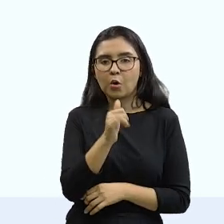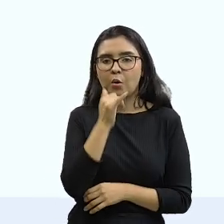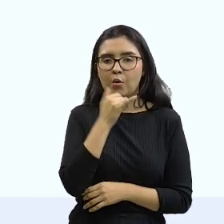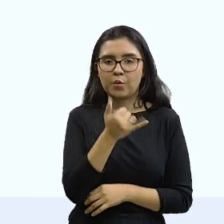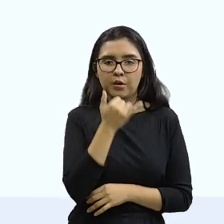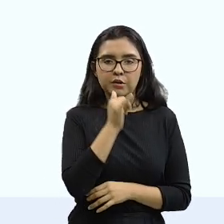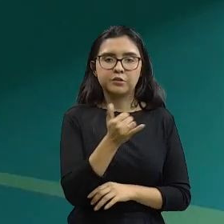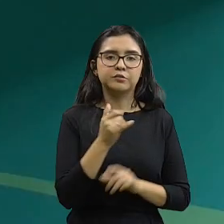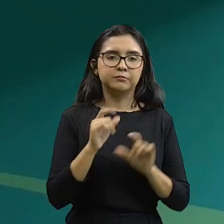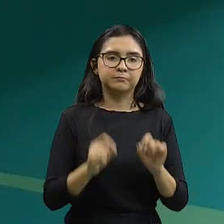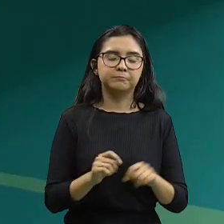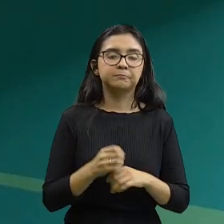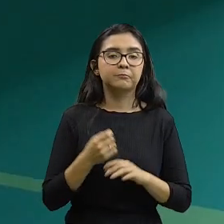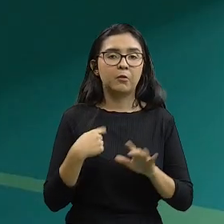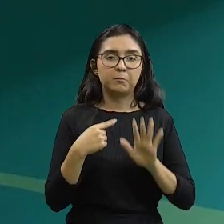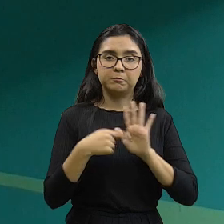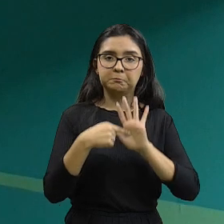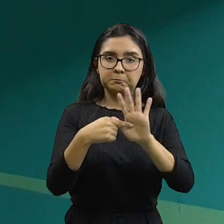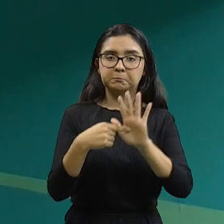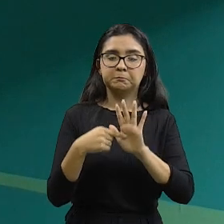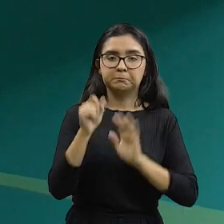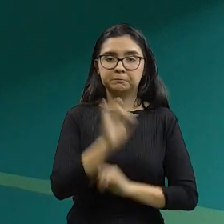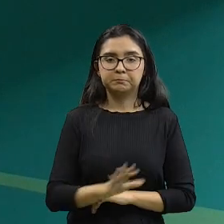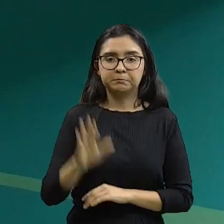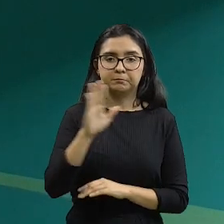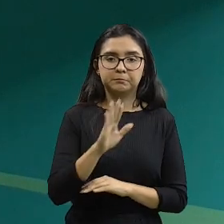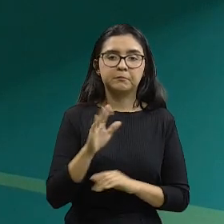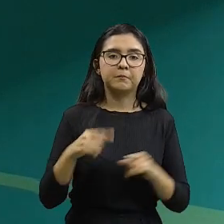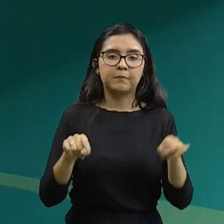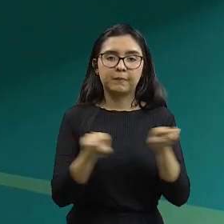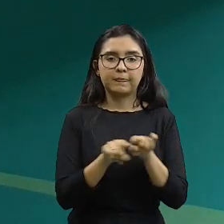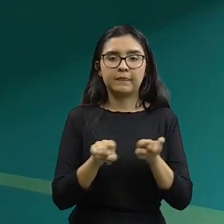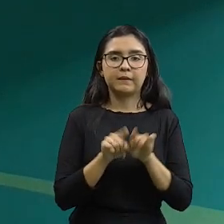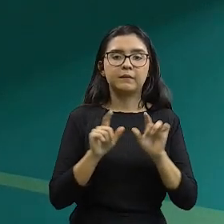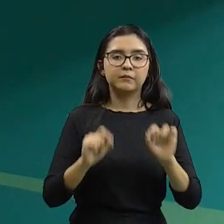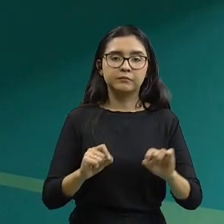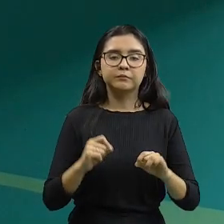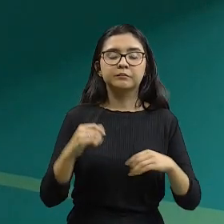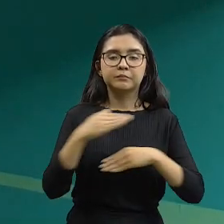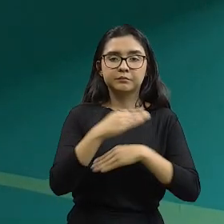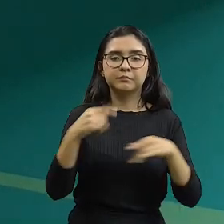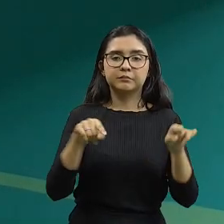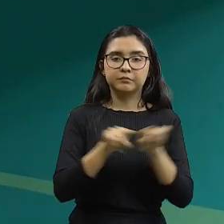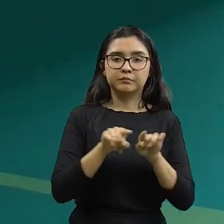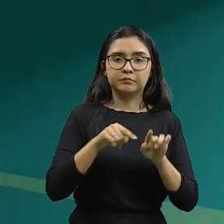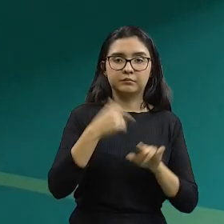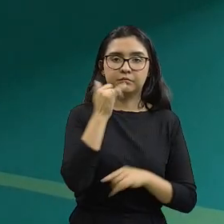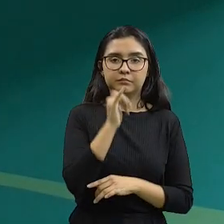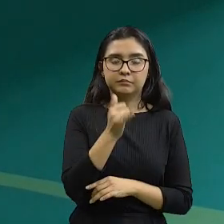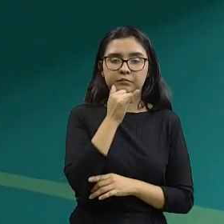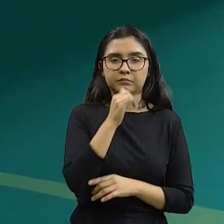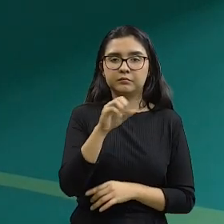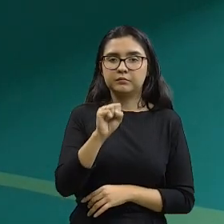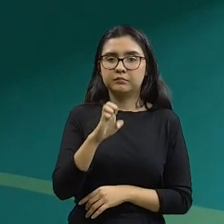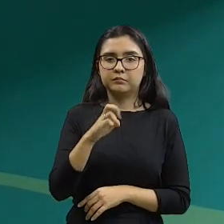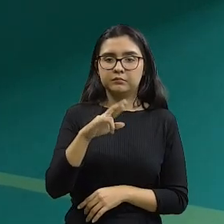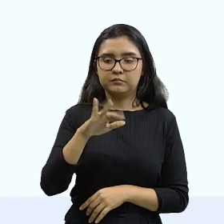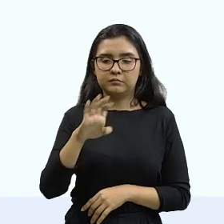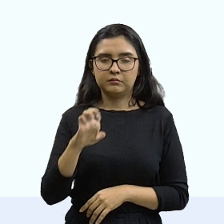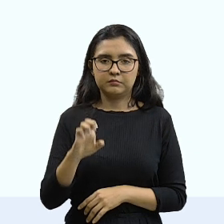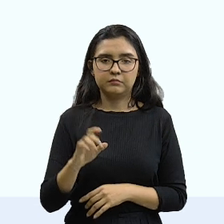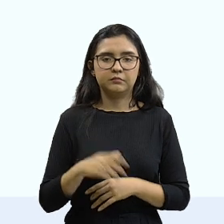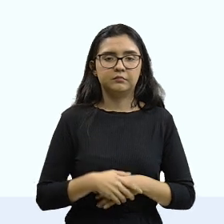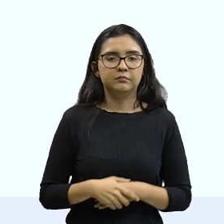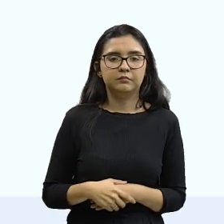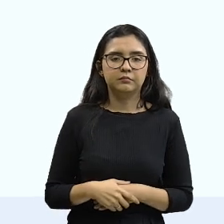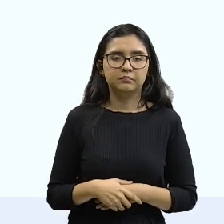na figura. Tensão em paralelo, corrente em série. Ligando-se os extremos